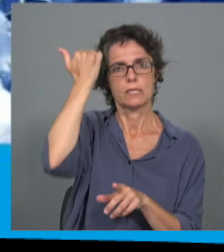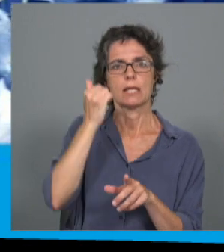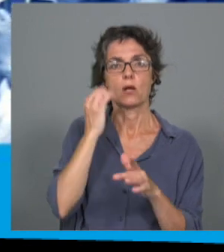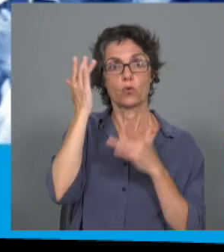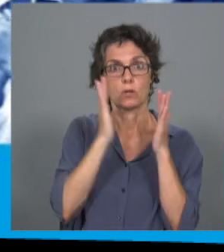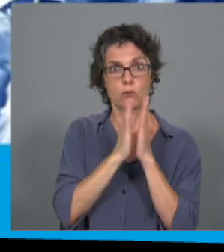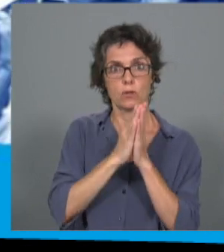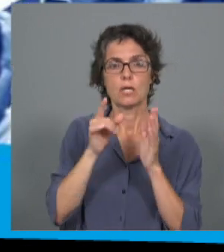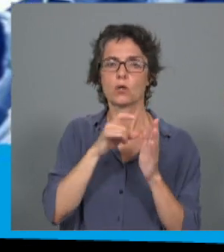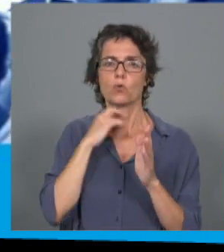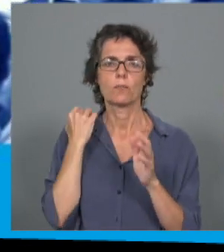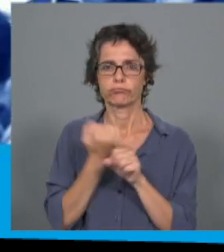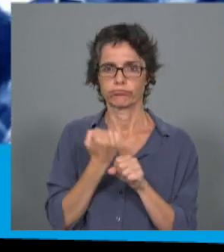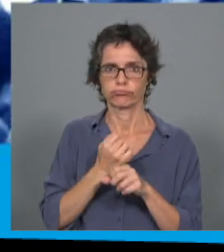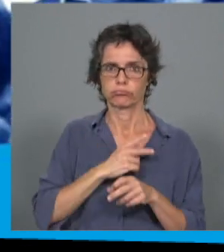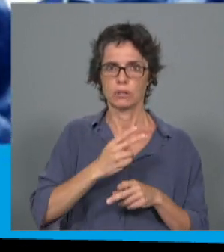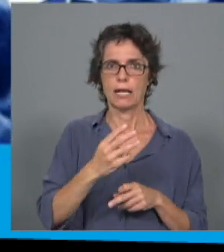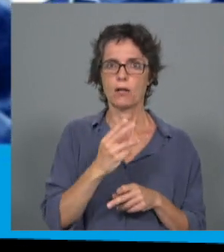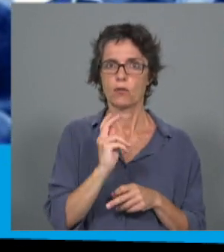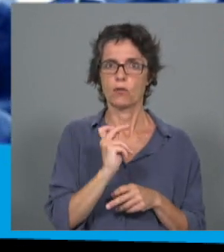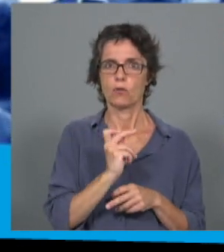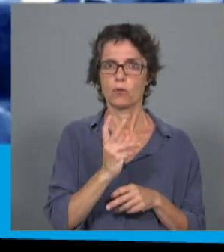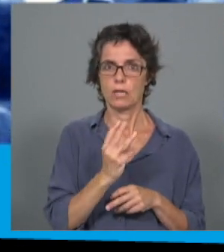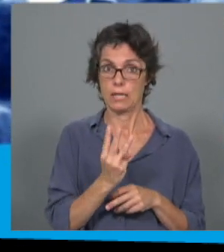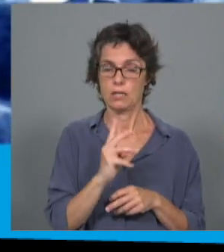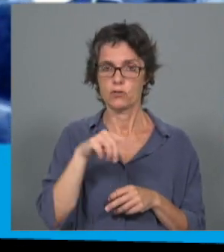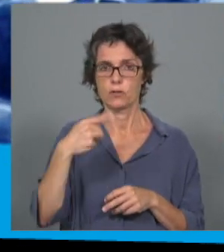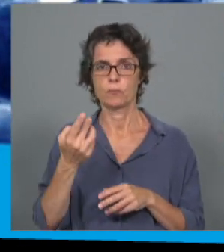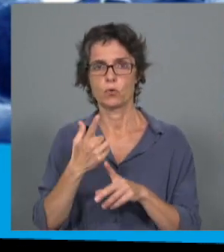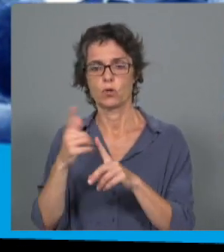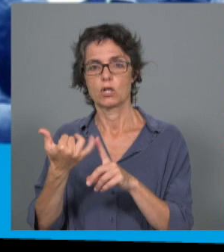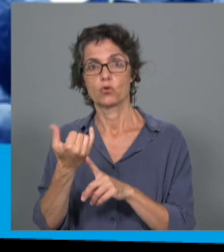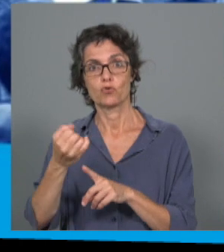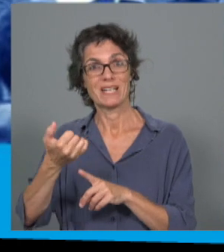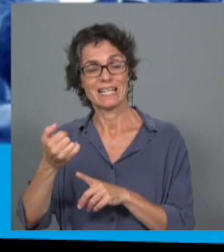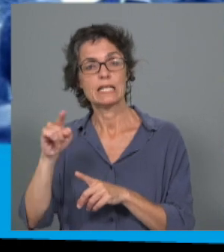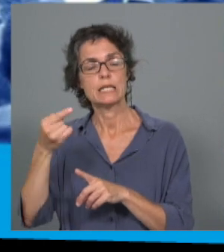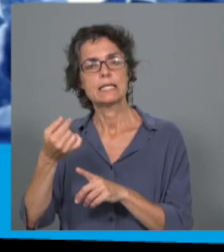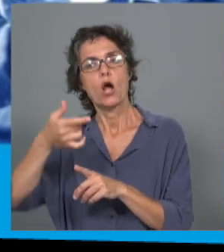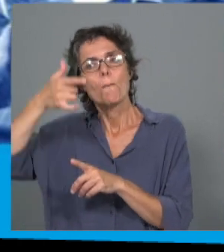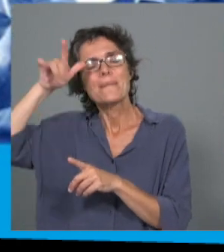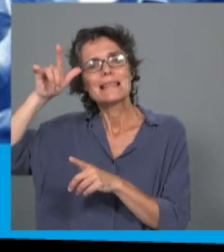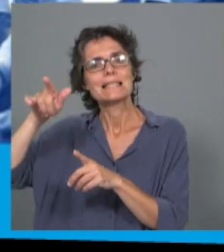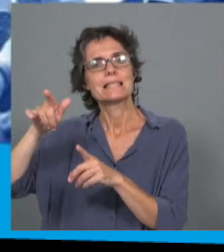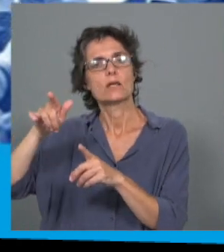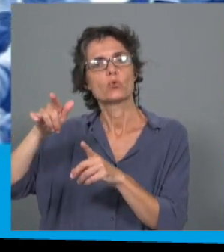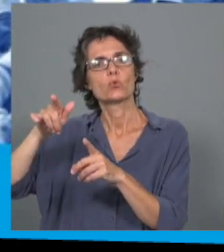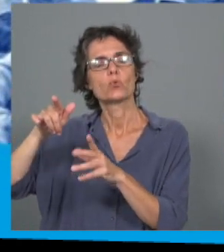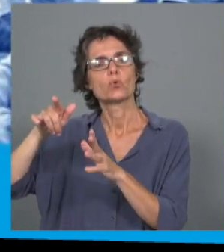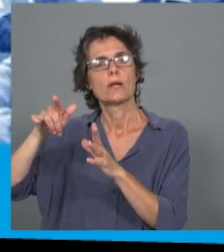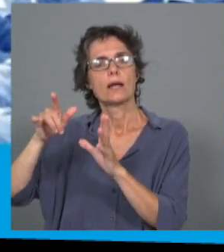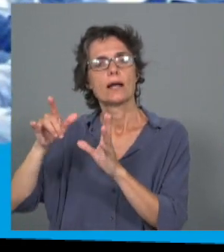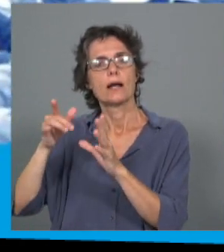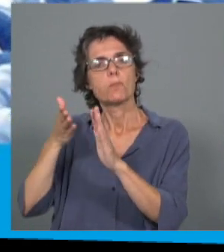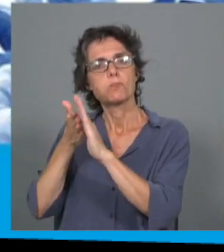3 anos como pároco. Depois, em 2015, fui enviado para fazer a chamada licenciatura canónica em Teologia Bíblica, na Pontifícia